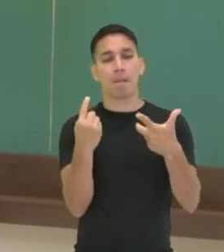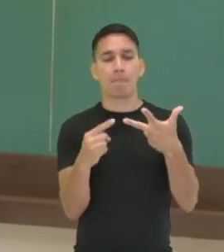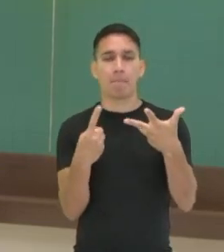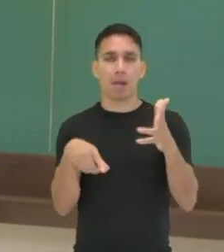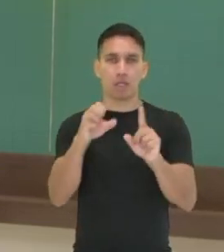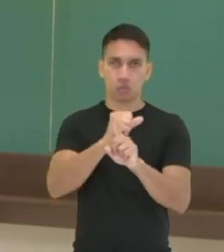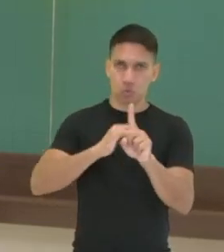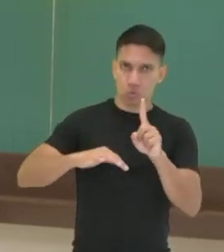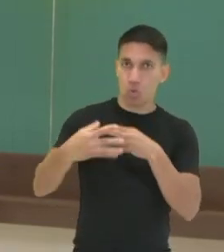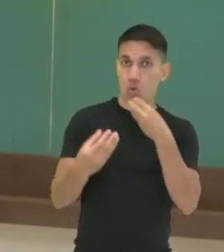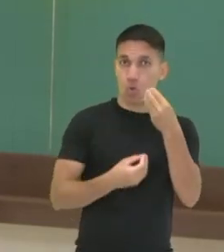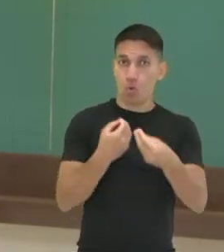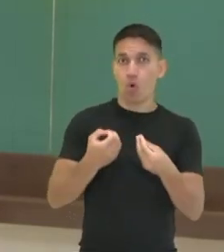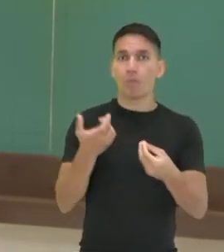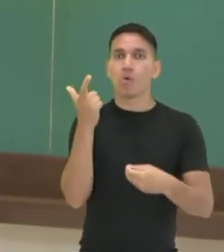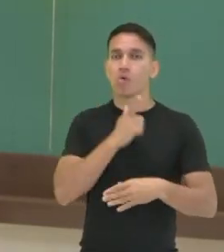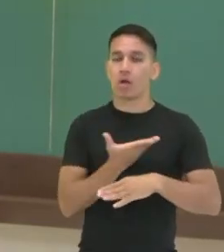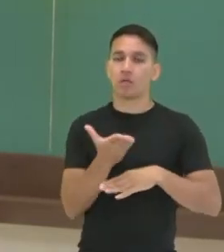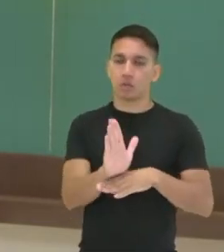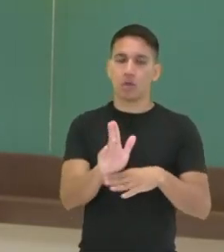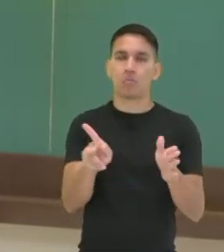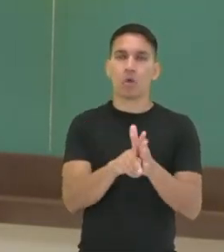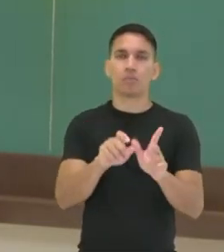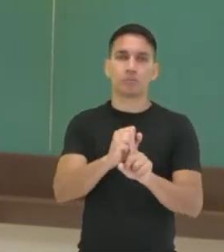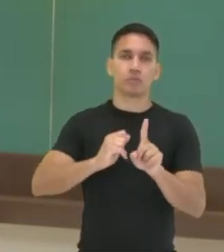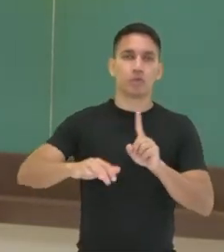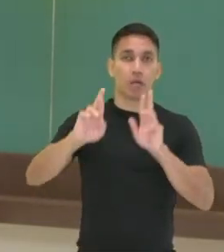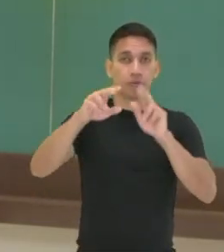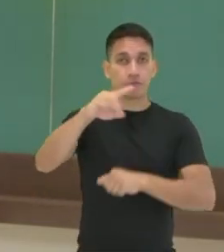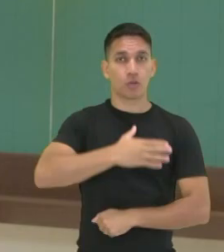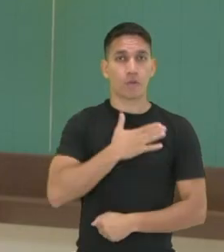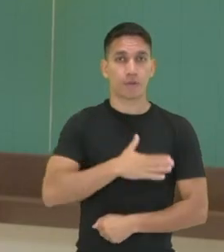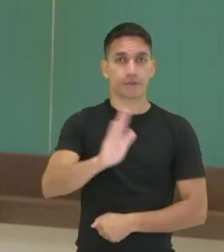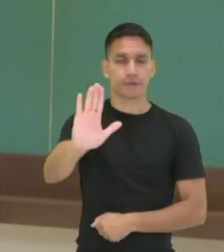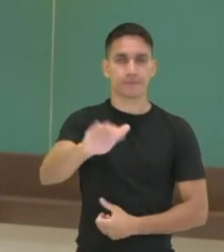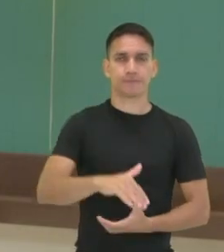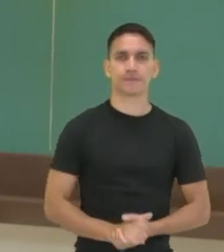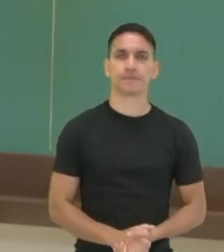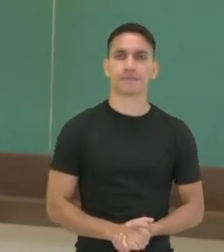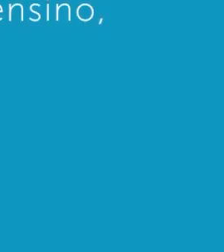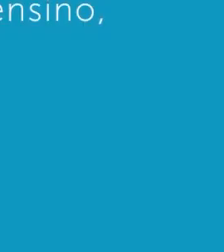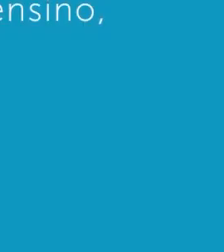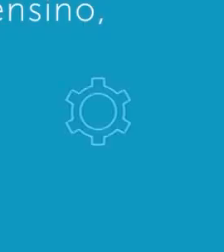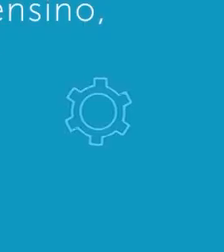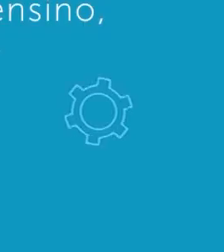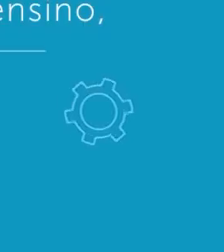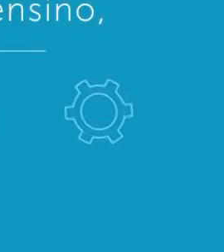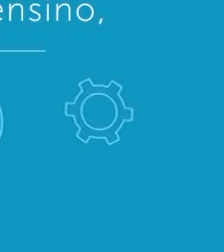sociais e como eles podem contribuir para a sociologia. Eu espero que vocês tenham gostado e até breve.